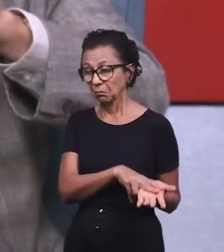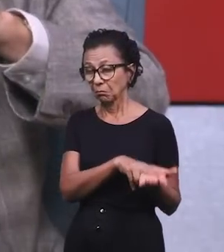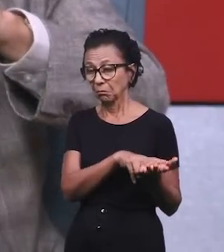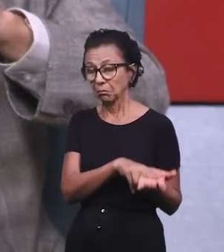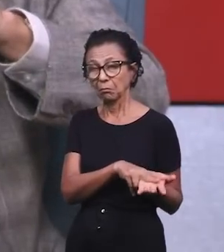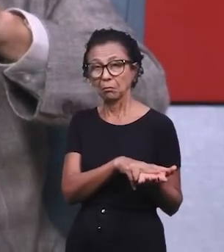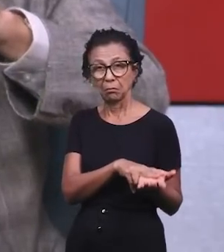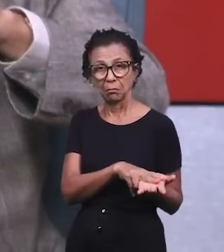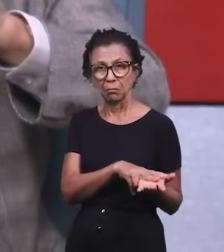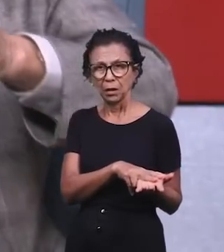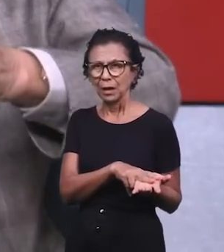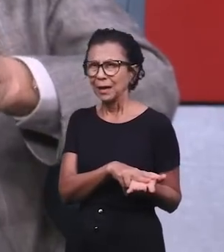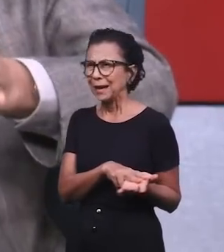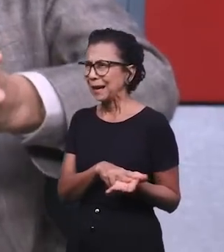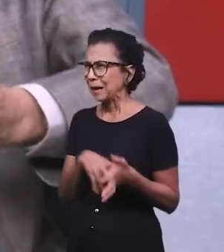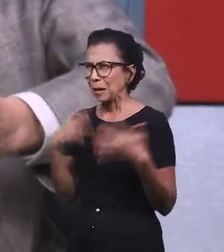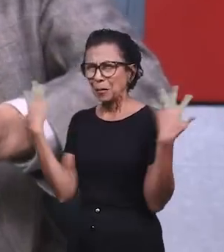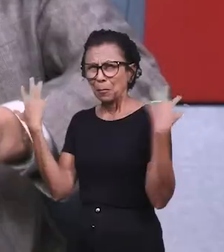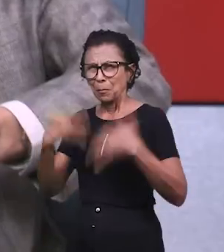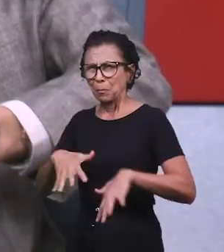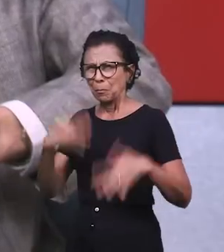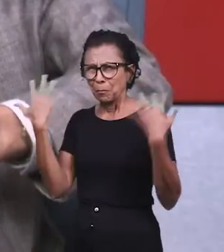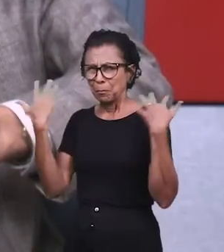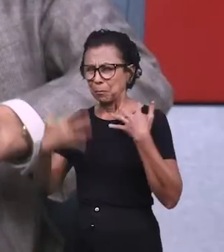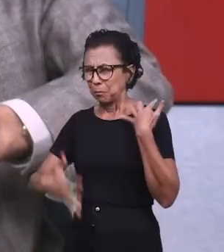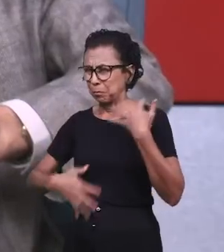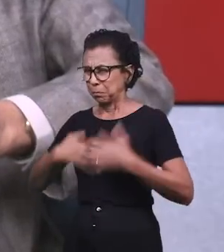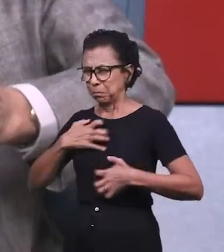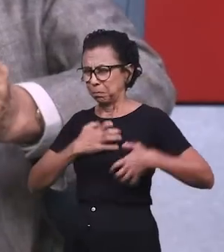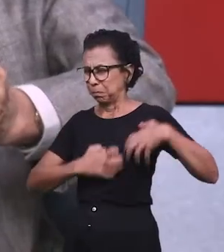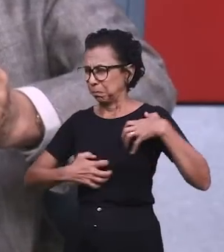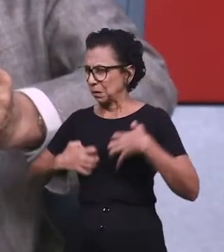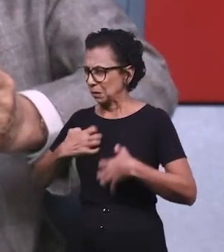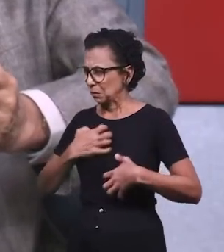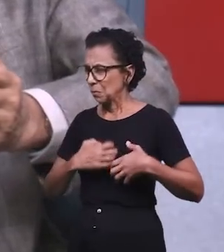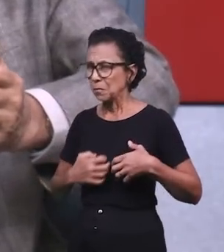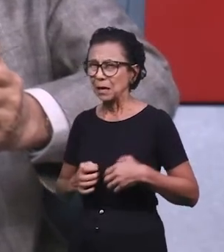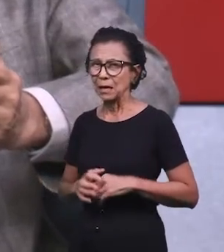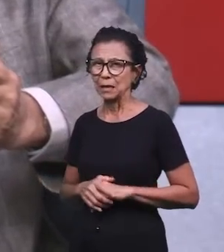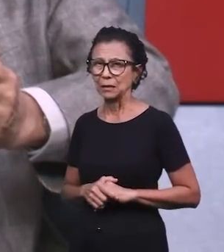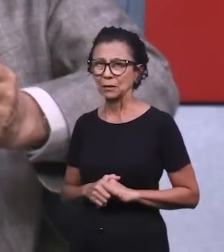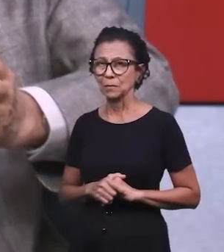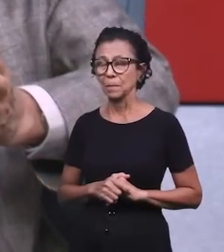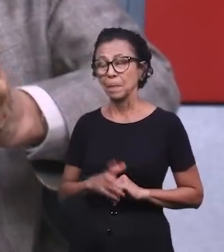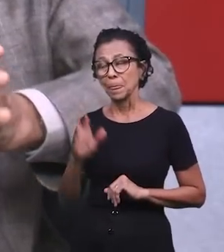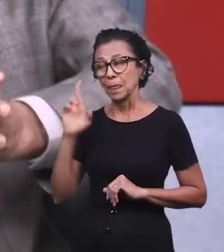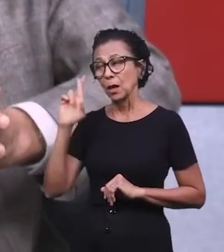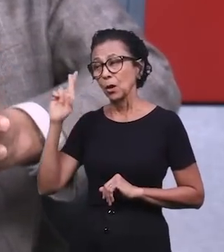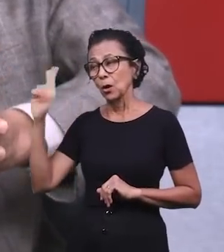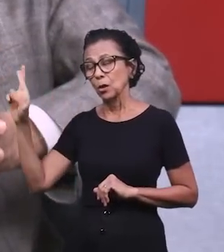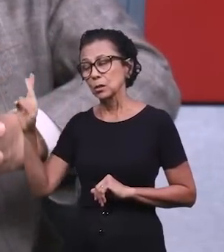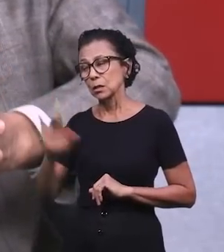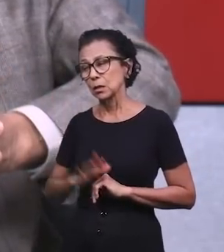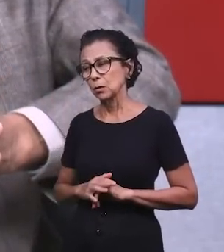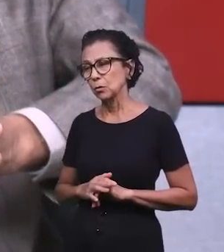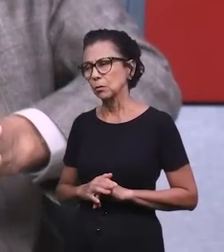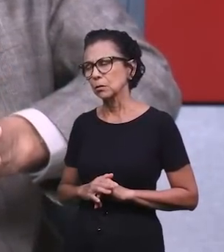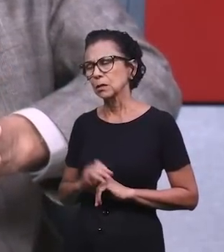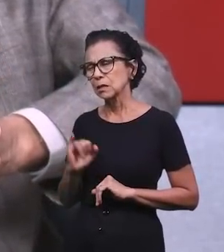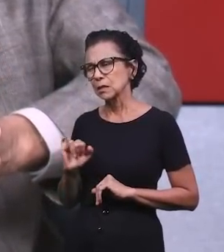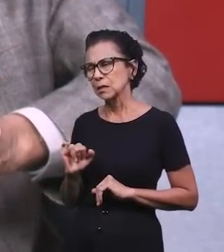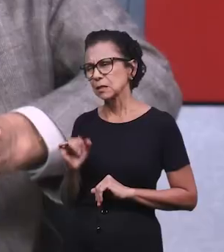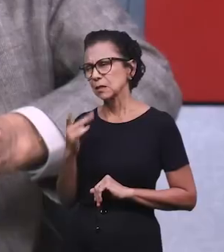Isso é uma palavra. É interessante. Ele provoca isso, né? Há uma